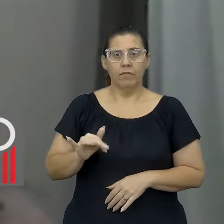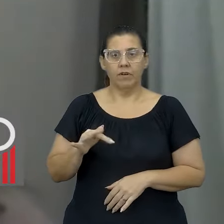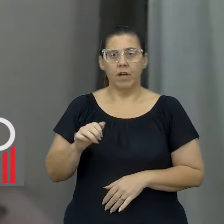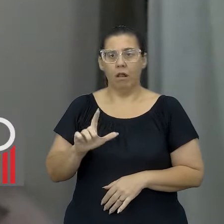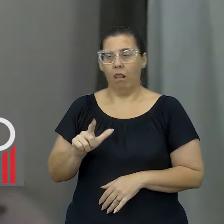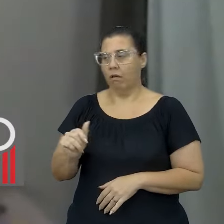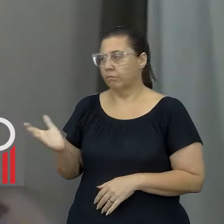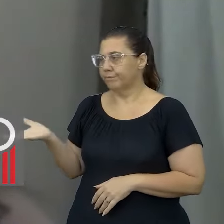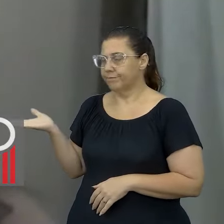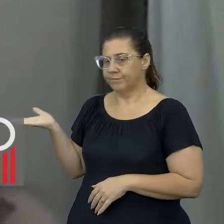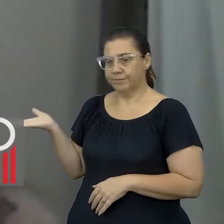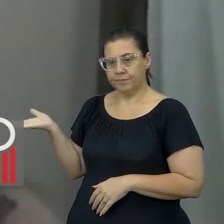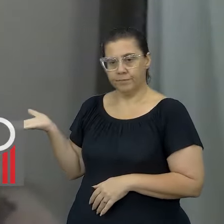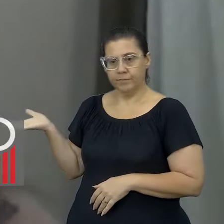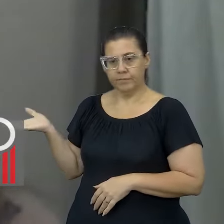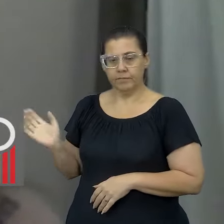Martins,